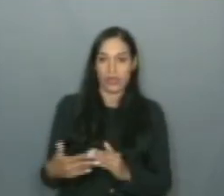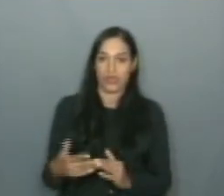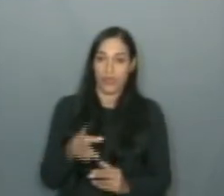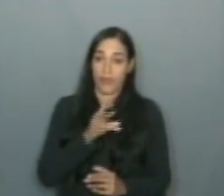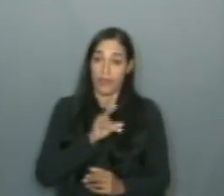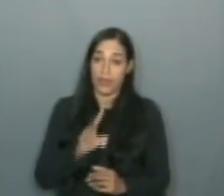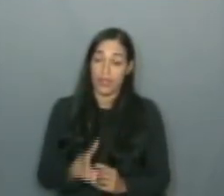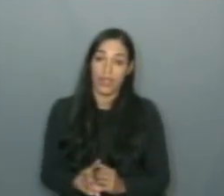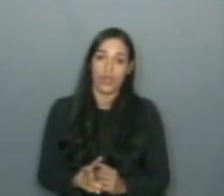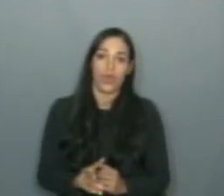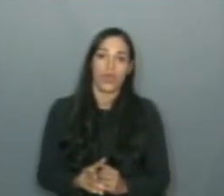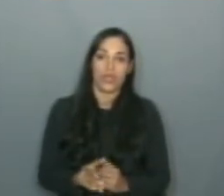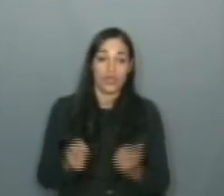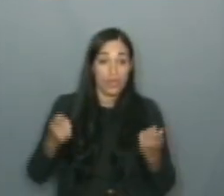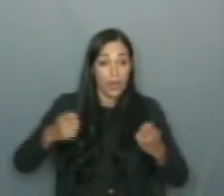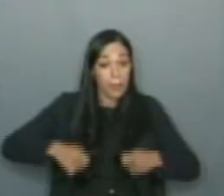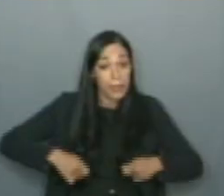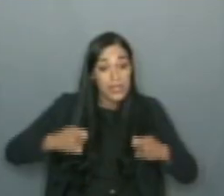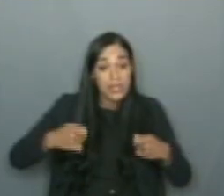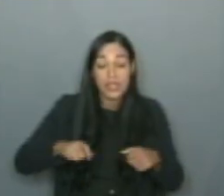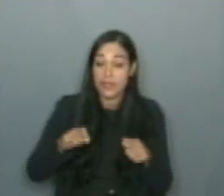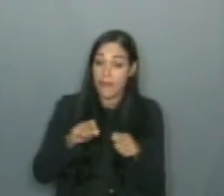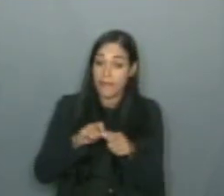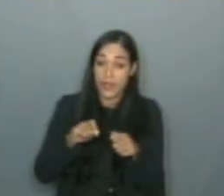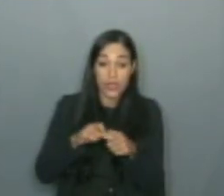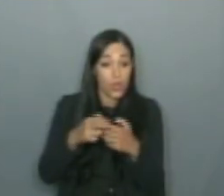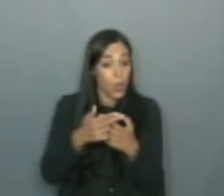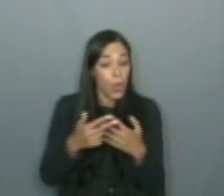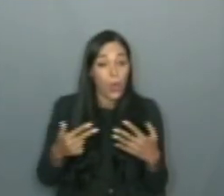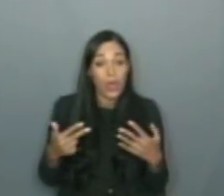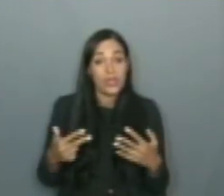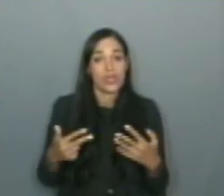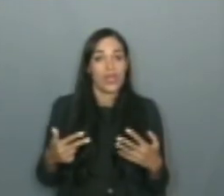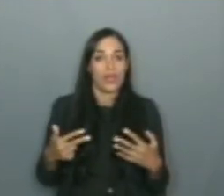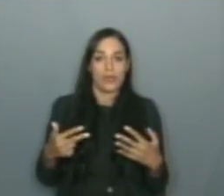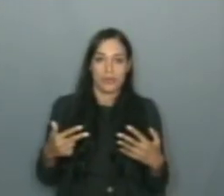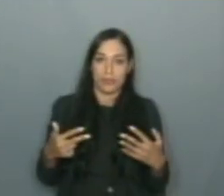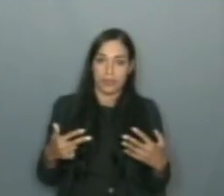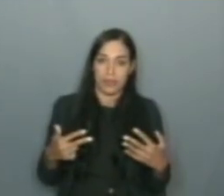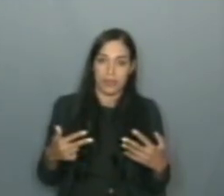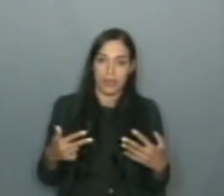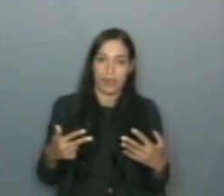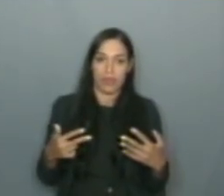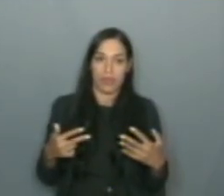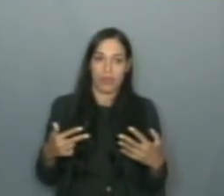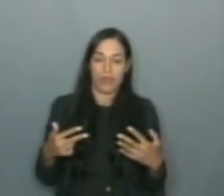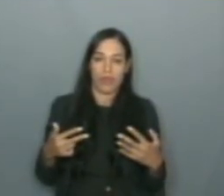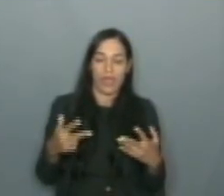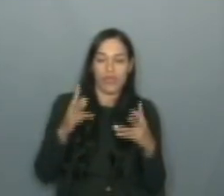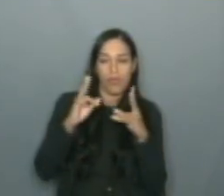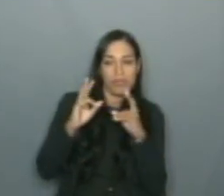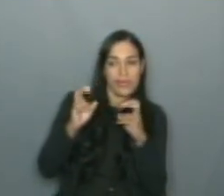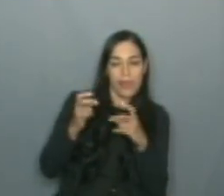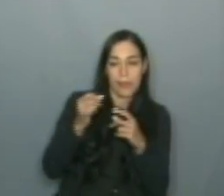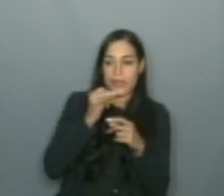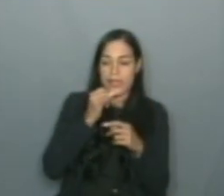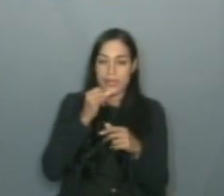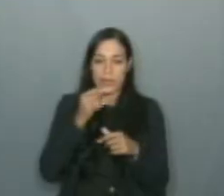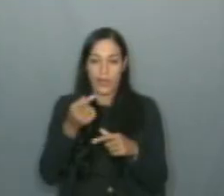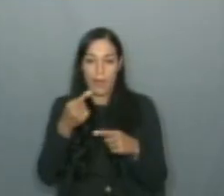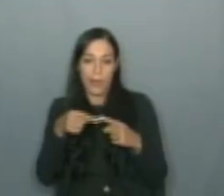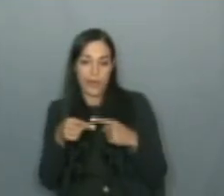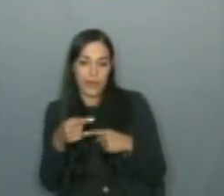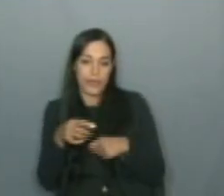Vereadores, alguma coisa precisa ser feita. A gente vê um conflito de modificar o centro